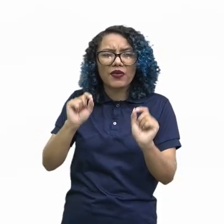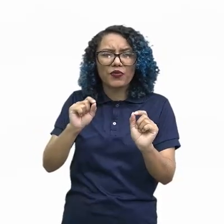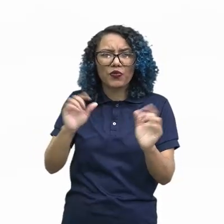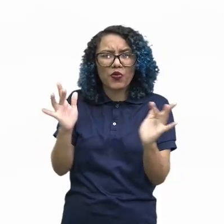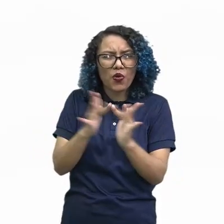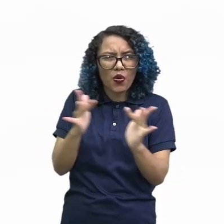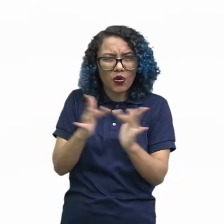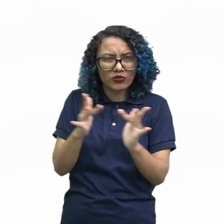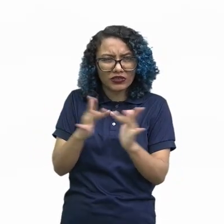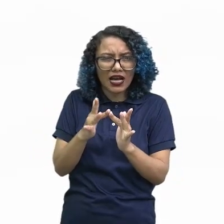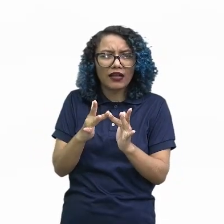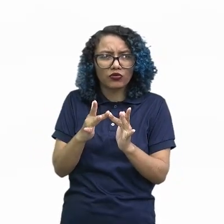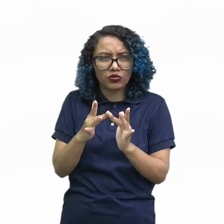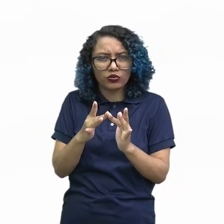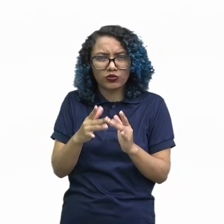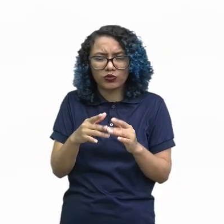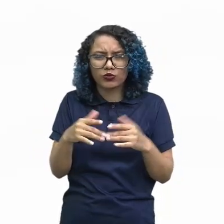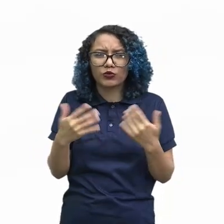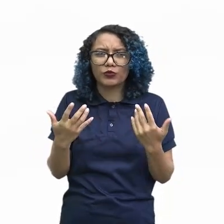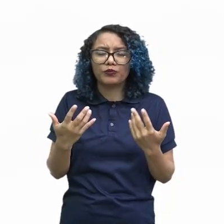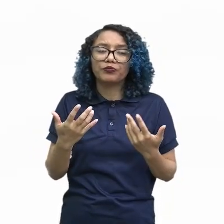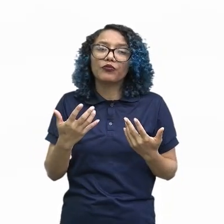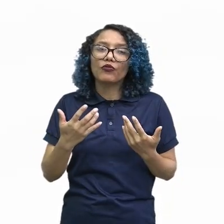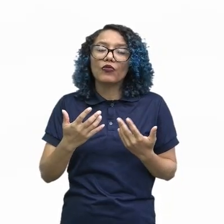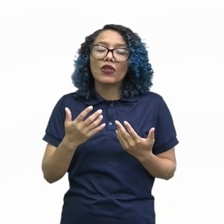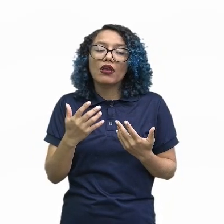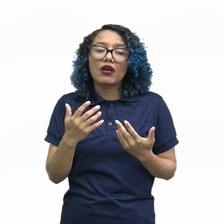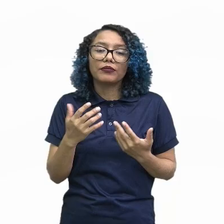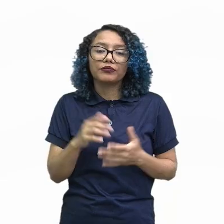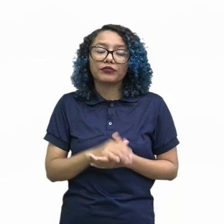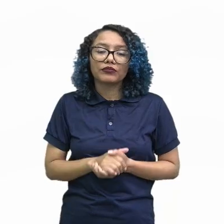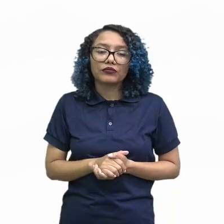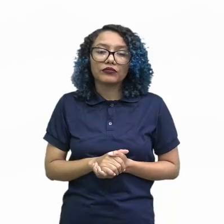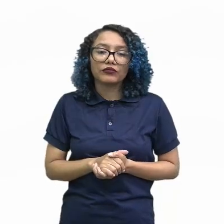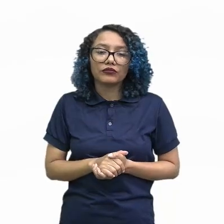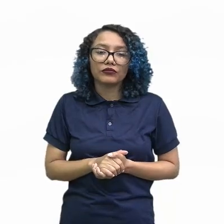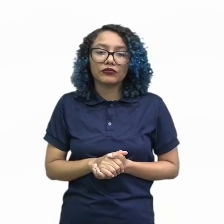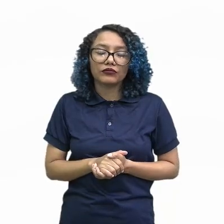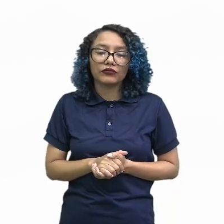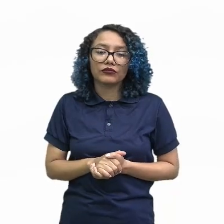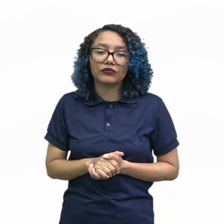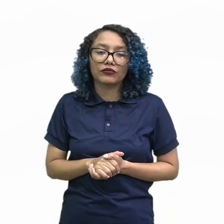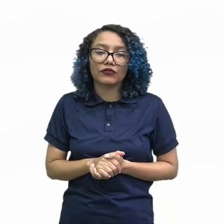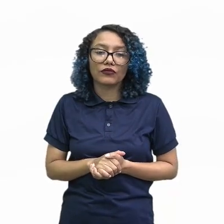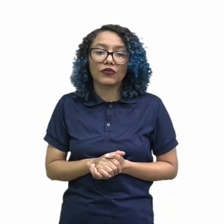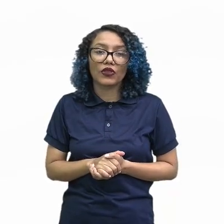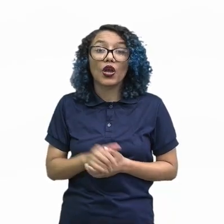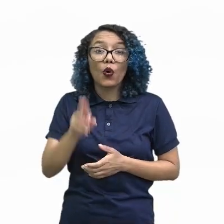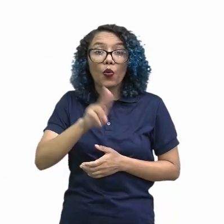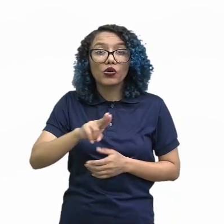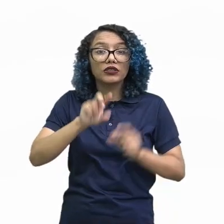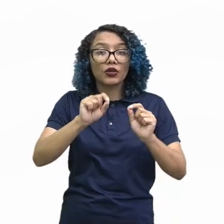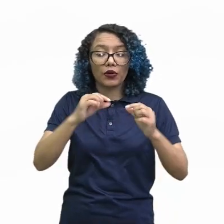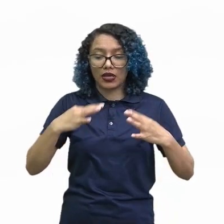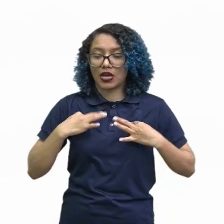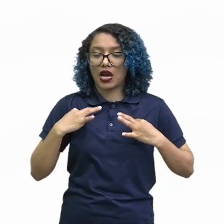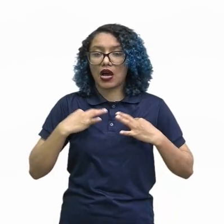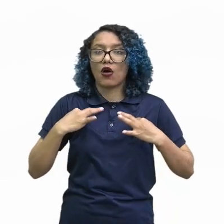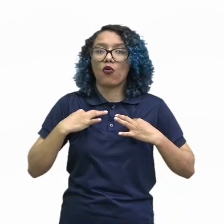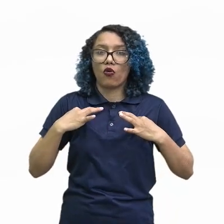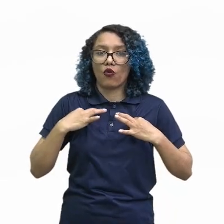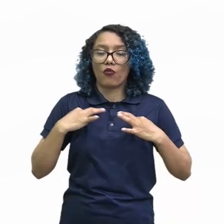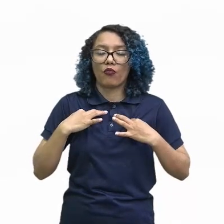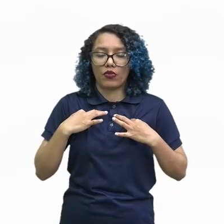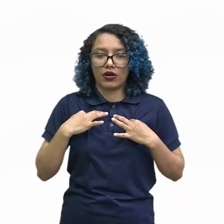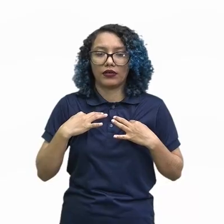europeu e o indígena. Observe que a questão da vestimenta é trazida aí colocado em evidência no